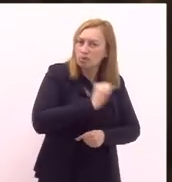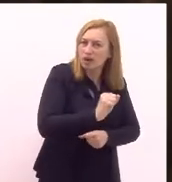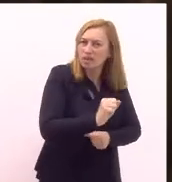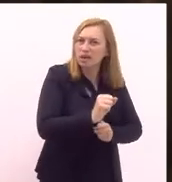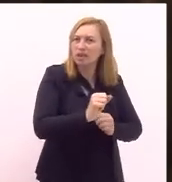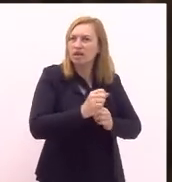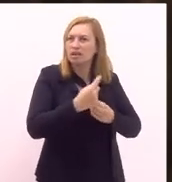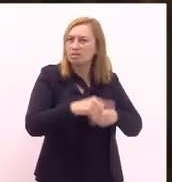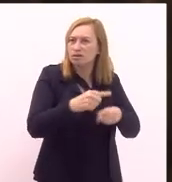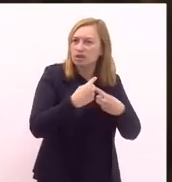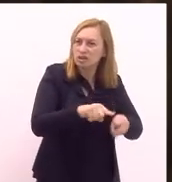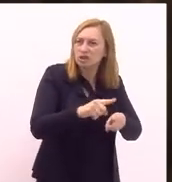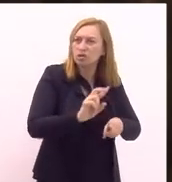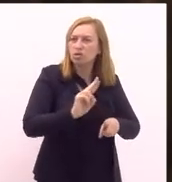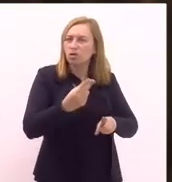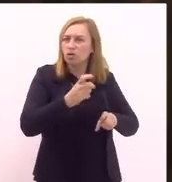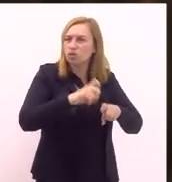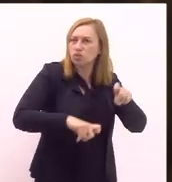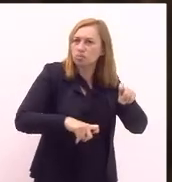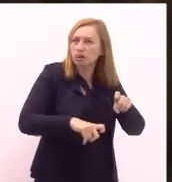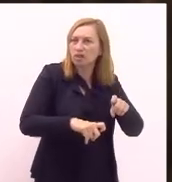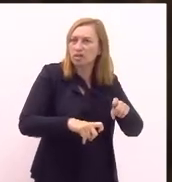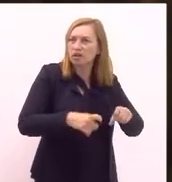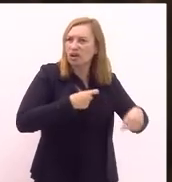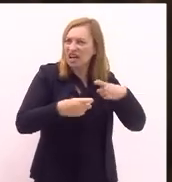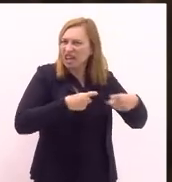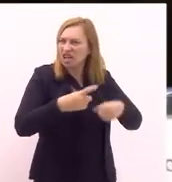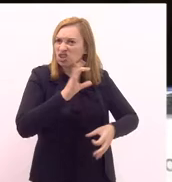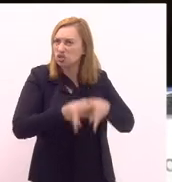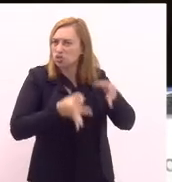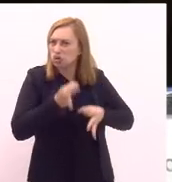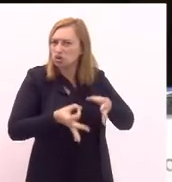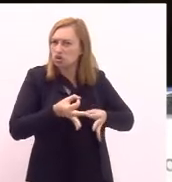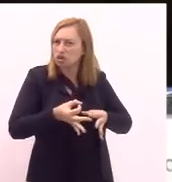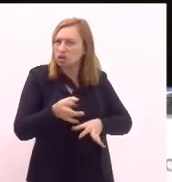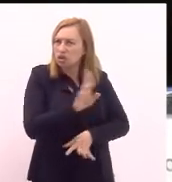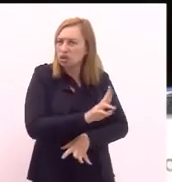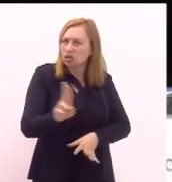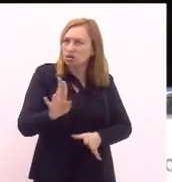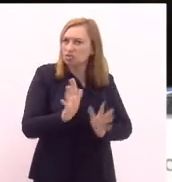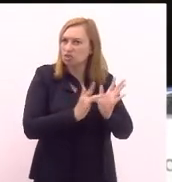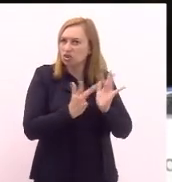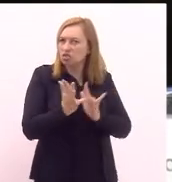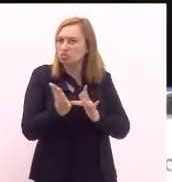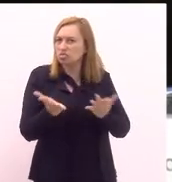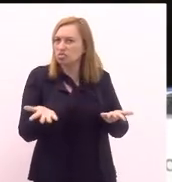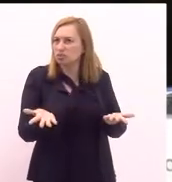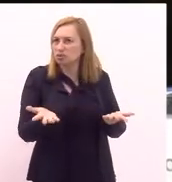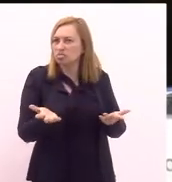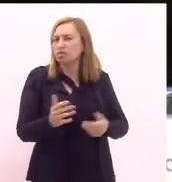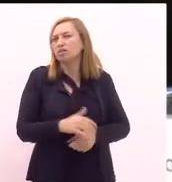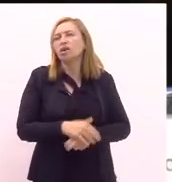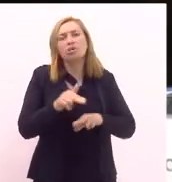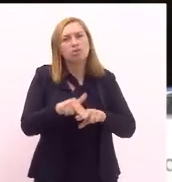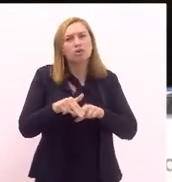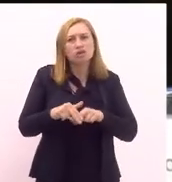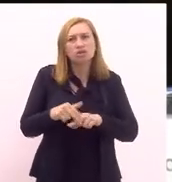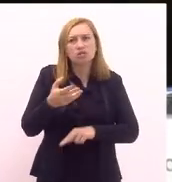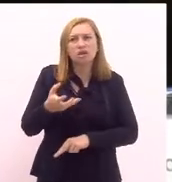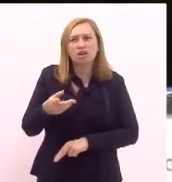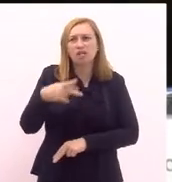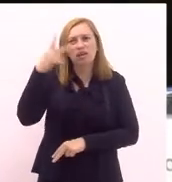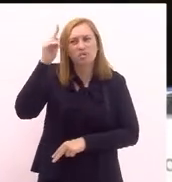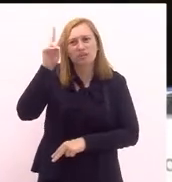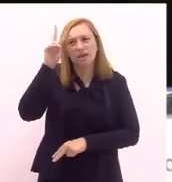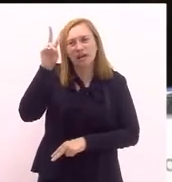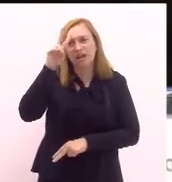perseguições que perseguimos ou estuprá-lo seria uma guerra justa em nome de Jesus e por isso eu quero